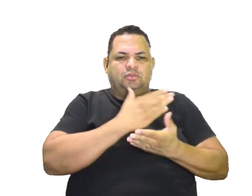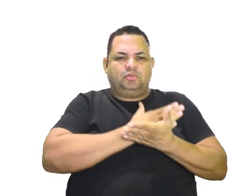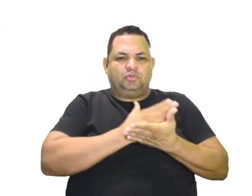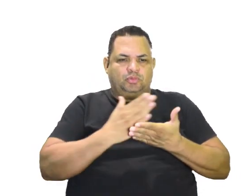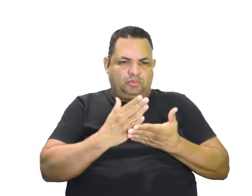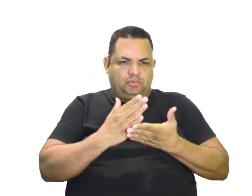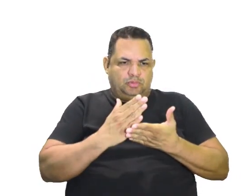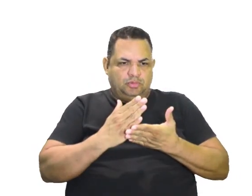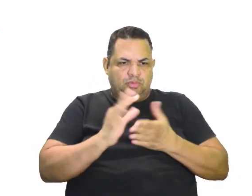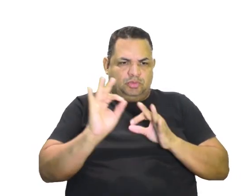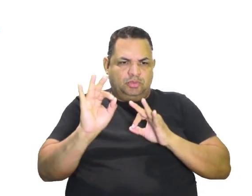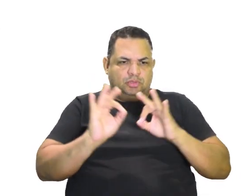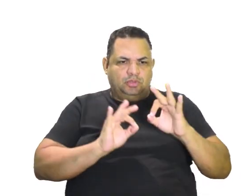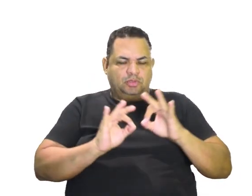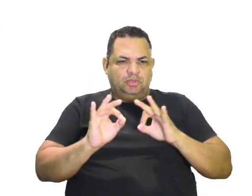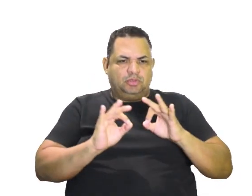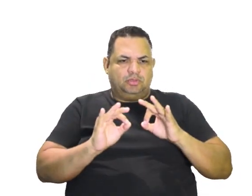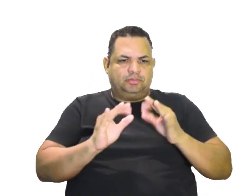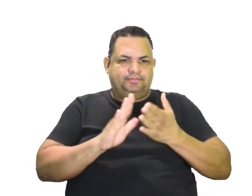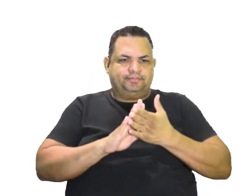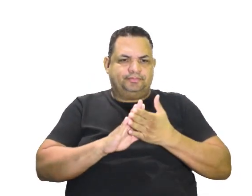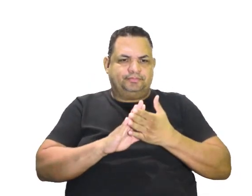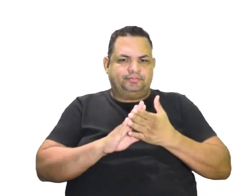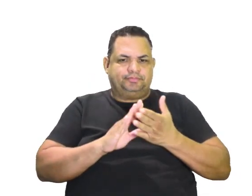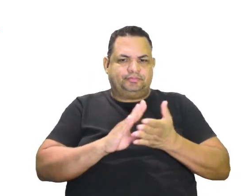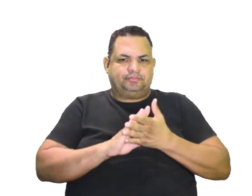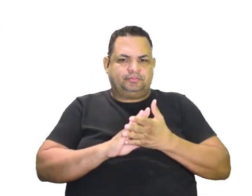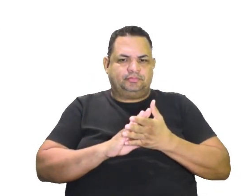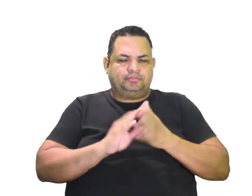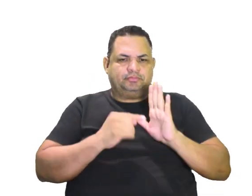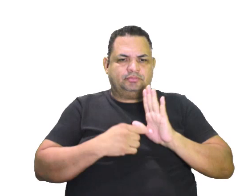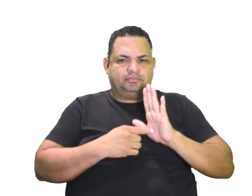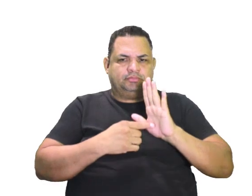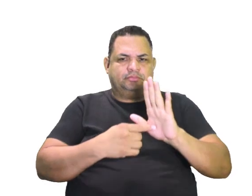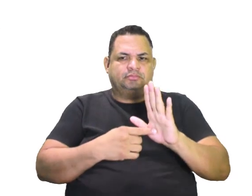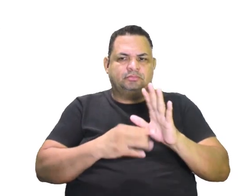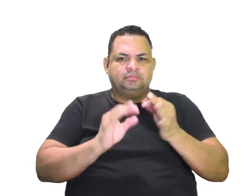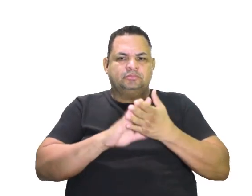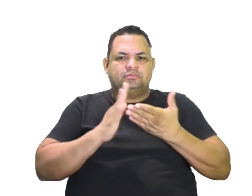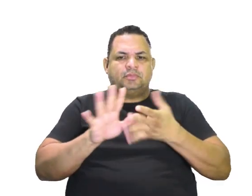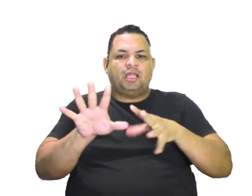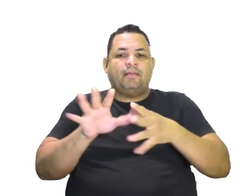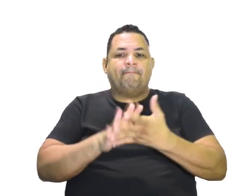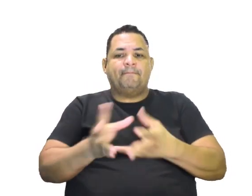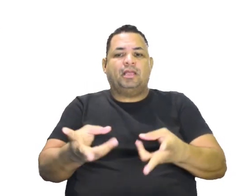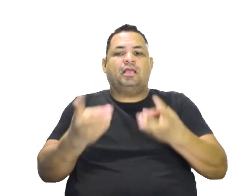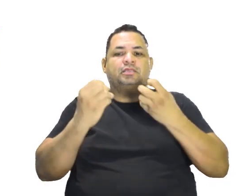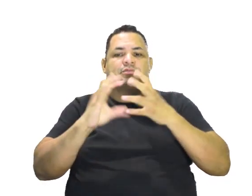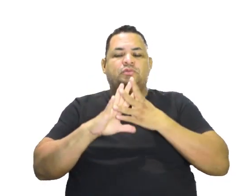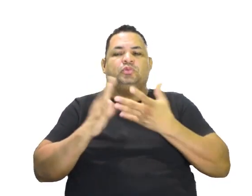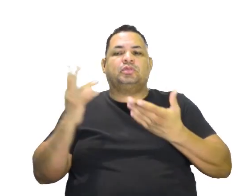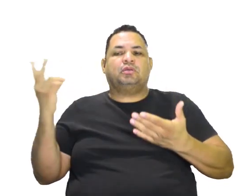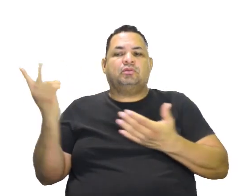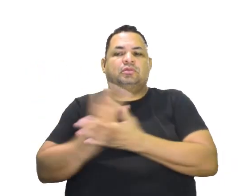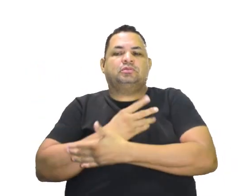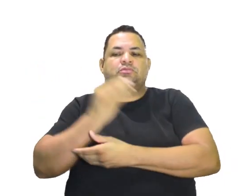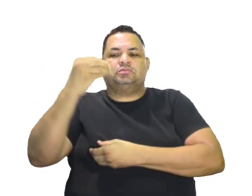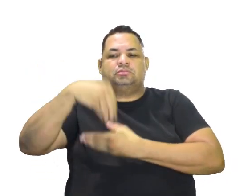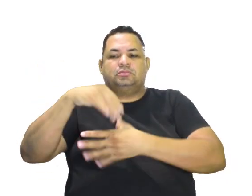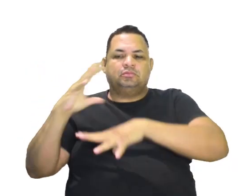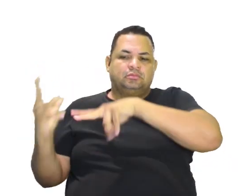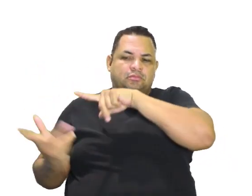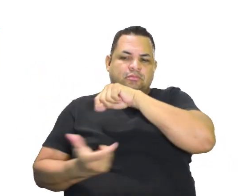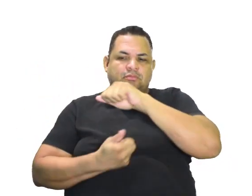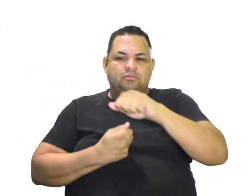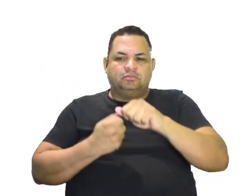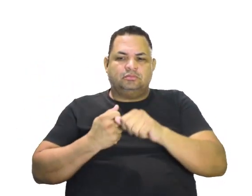artistas são tipo uns para-raios que captam o que está acontecendo na sociedade, então